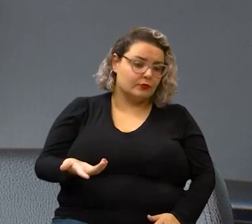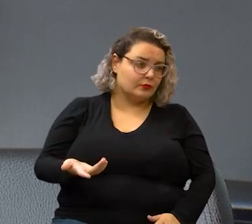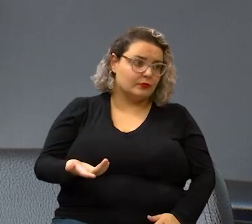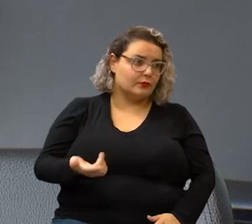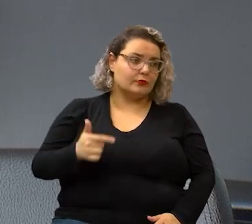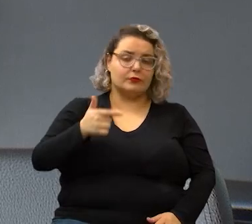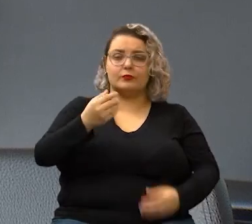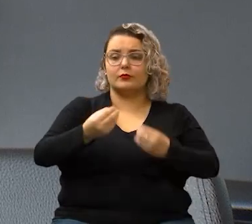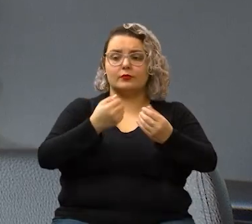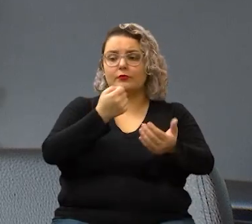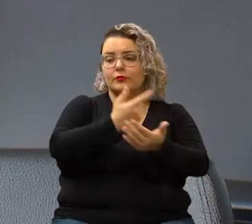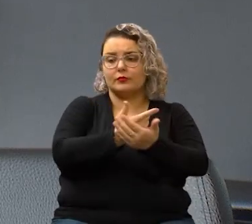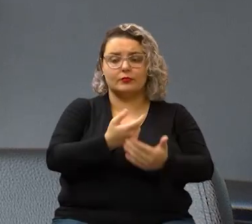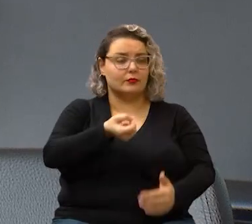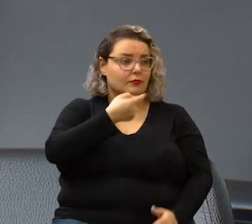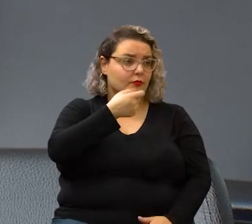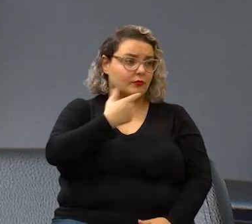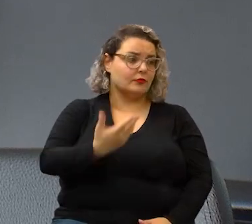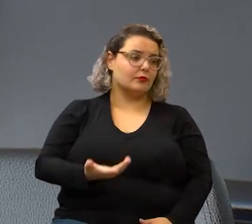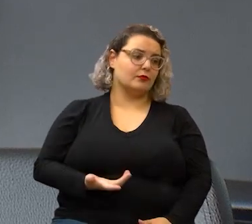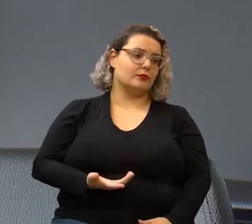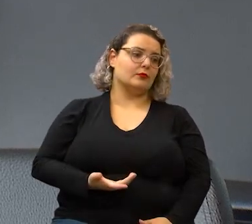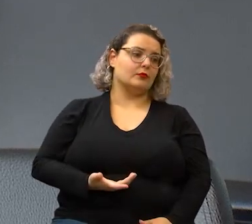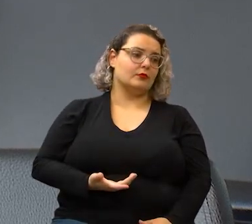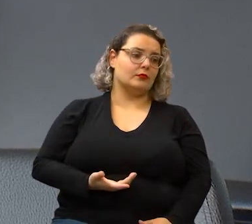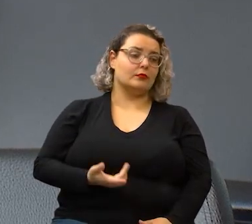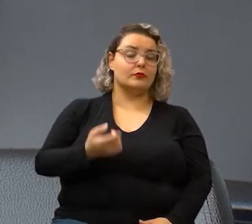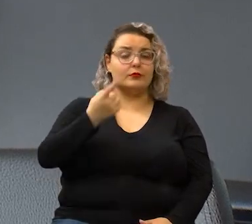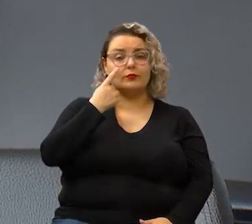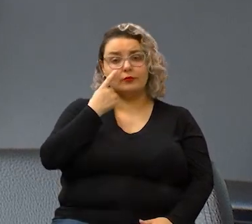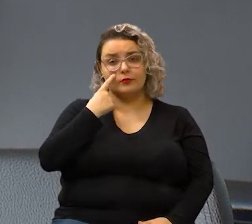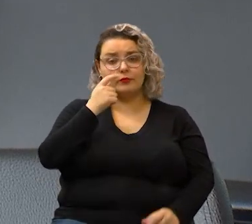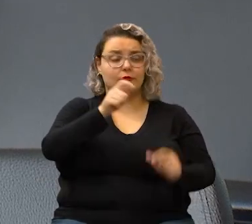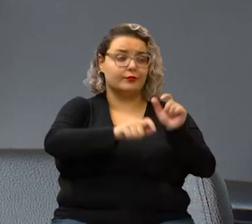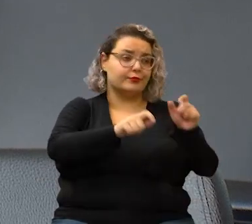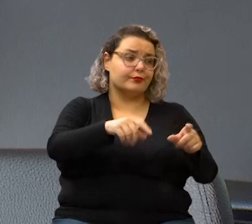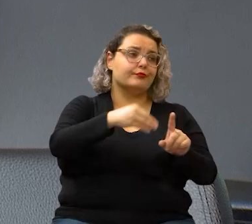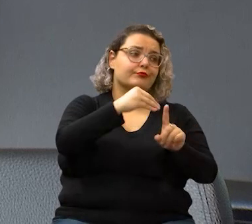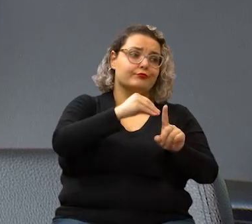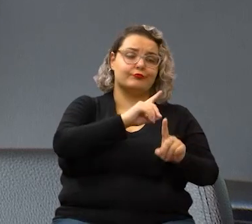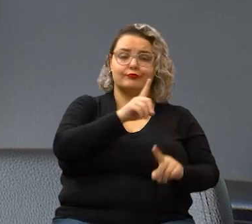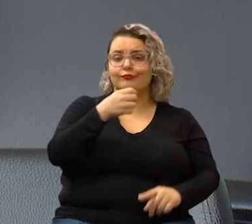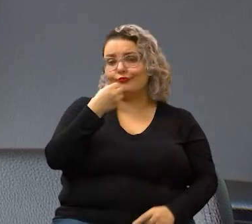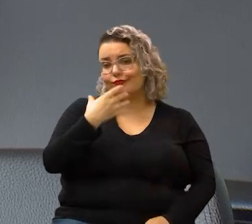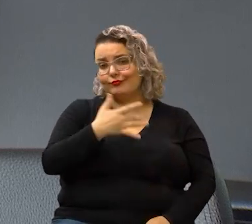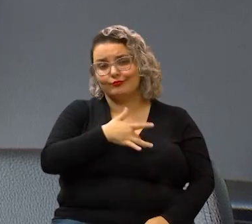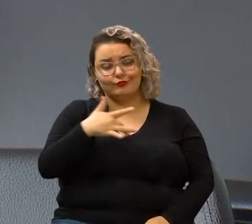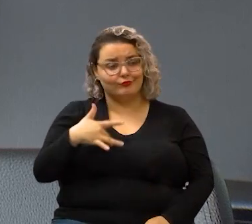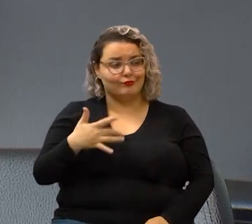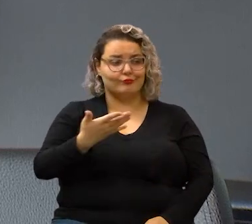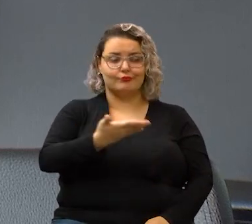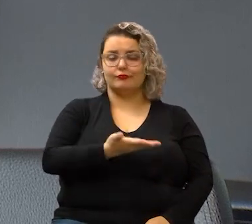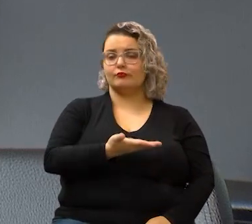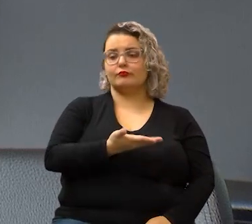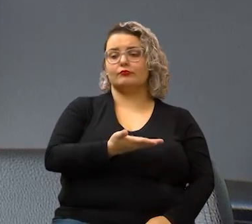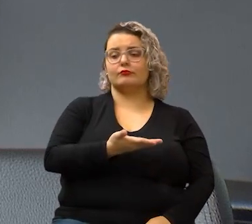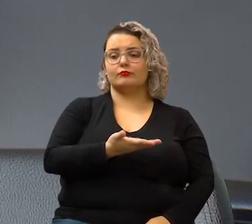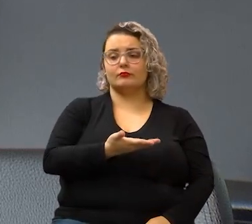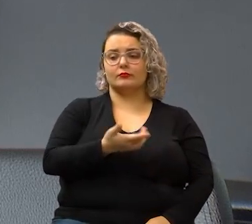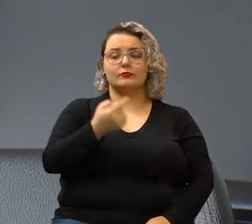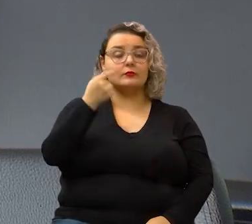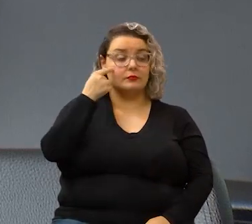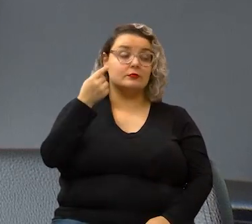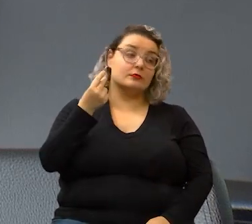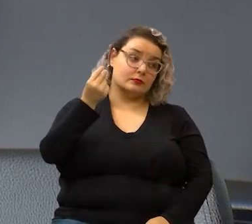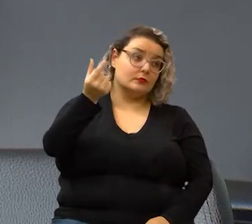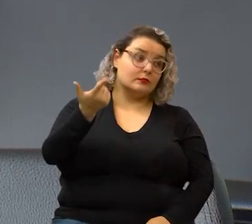não tinha nem condições de comprar remédio. E você vê a situação que a pessoa não está bem de saúde. Então